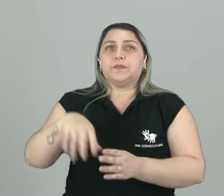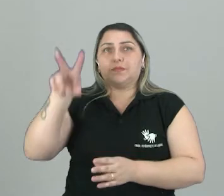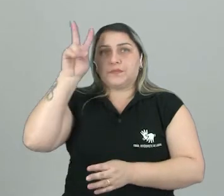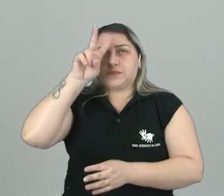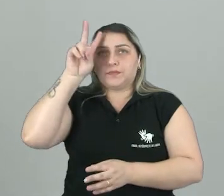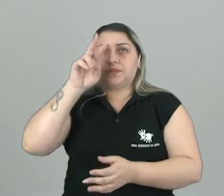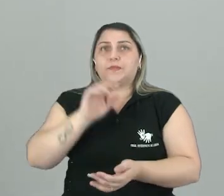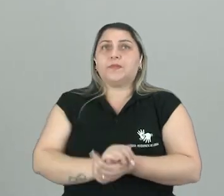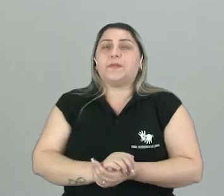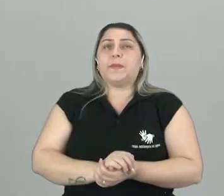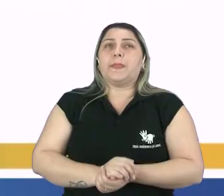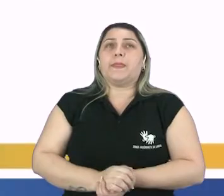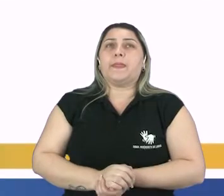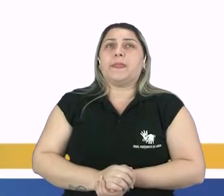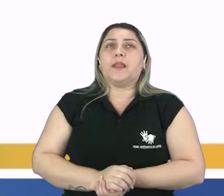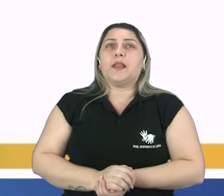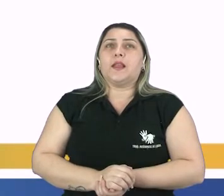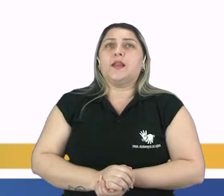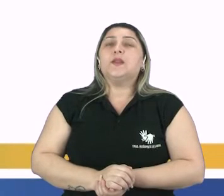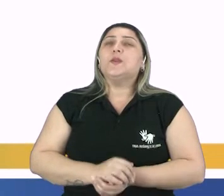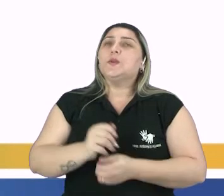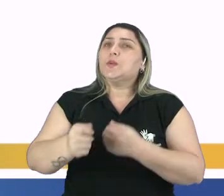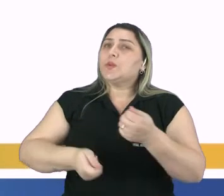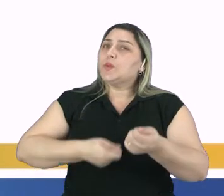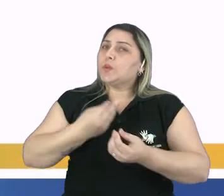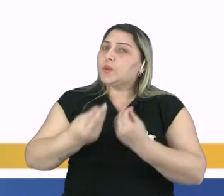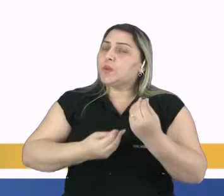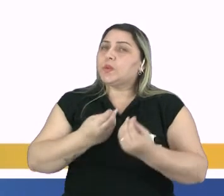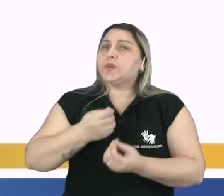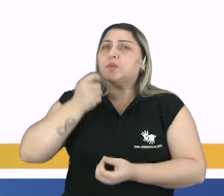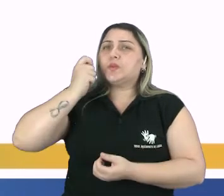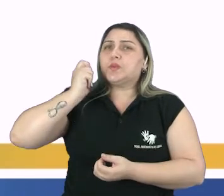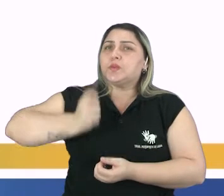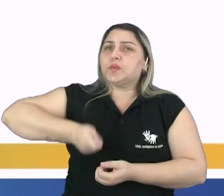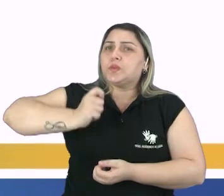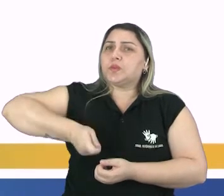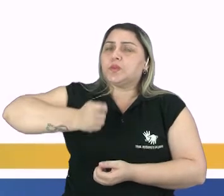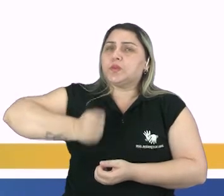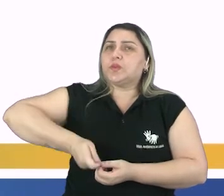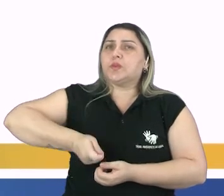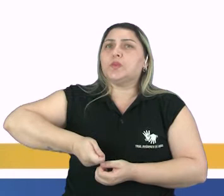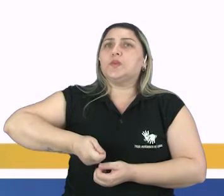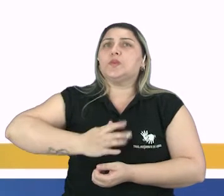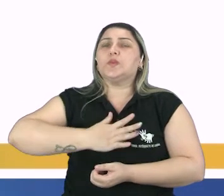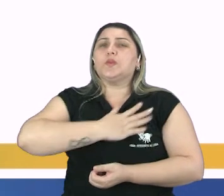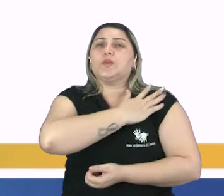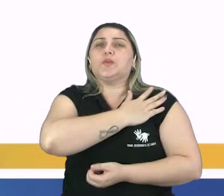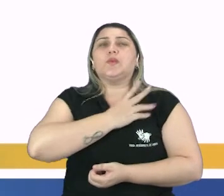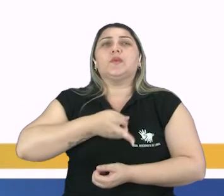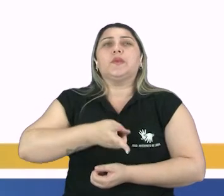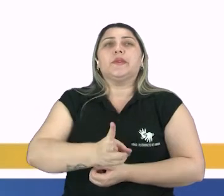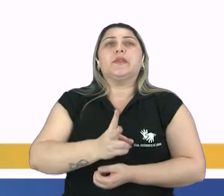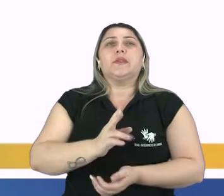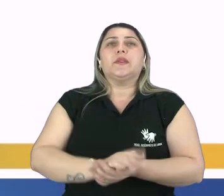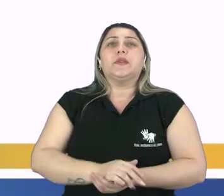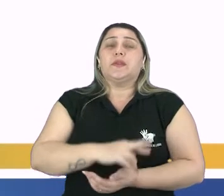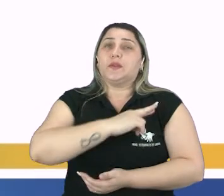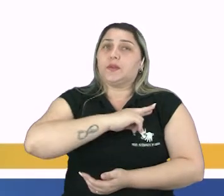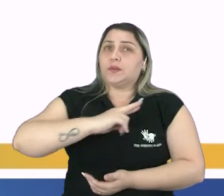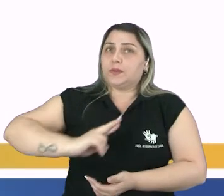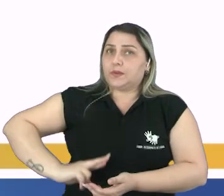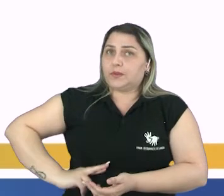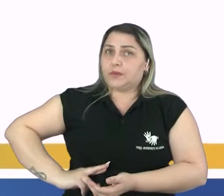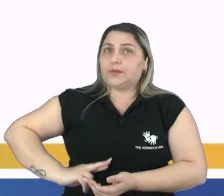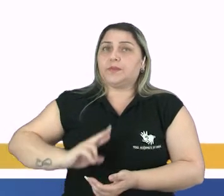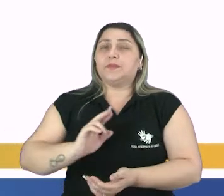O voto na história do Brasil. Como ficou o voto durante a ditadura militar? Observe, continuando ainda no período republicano, certo? Que é o